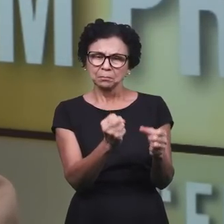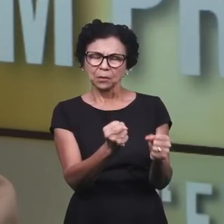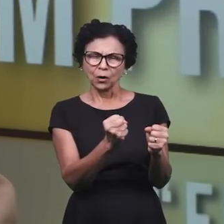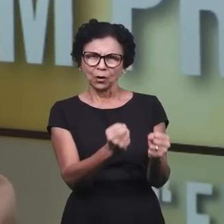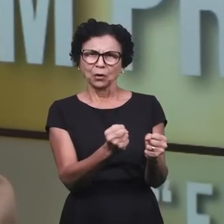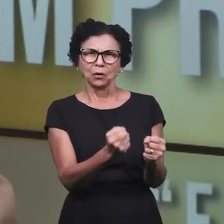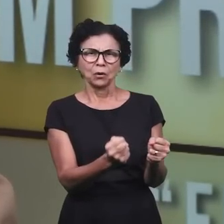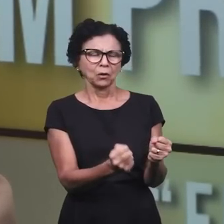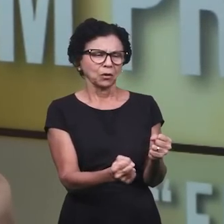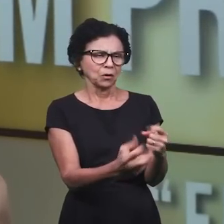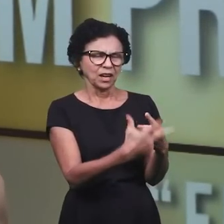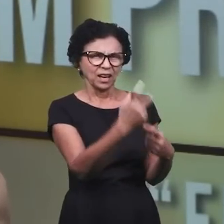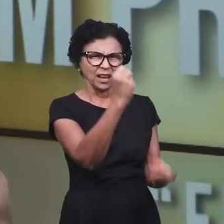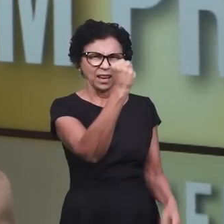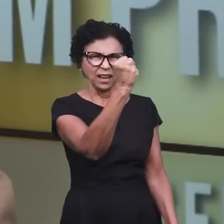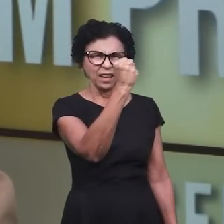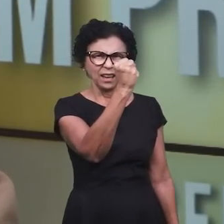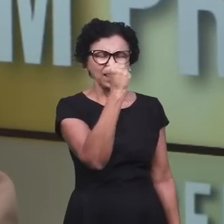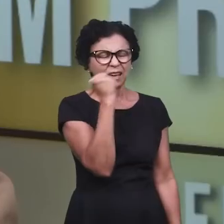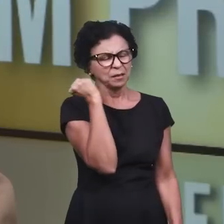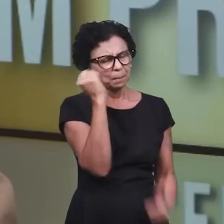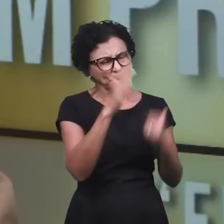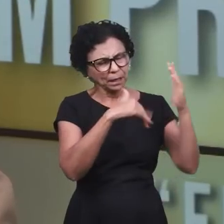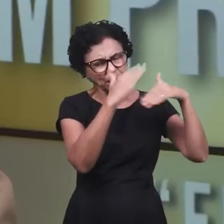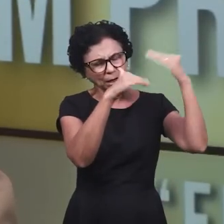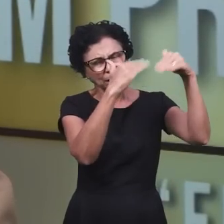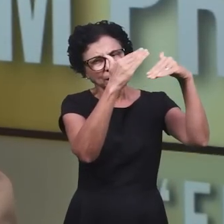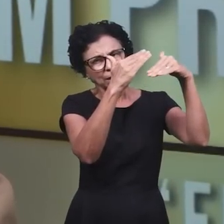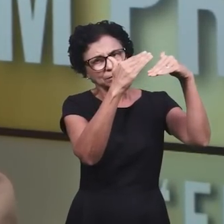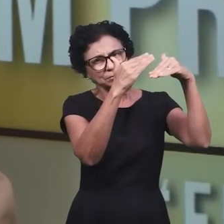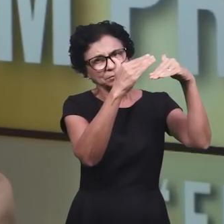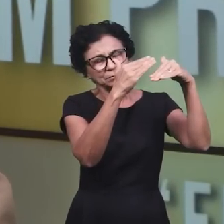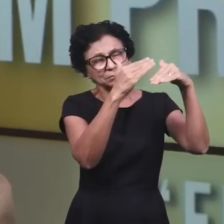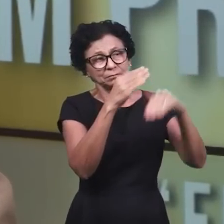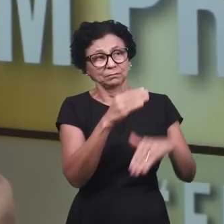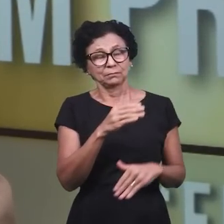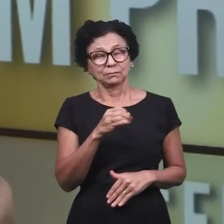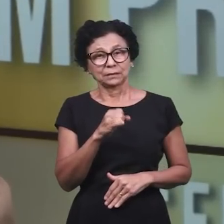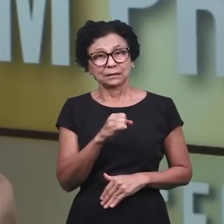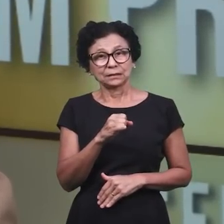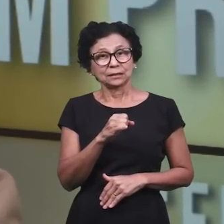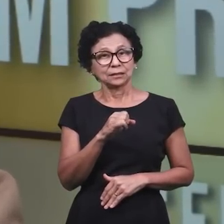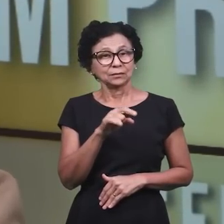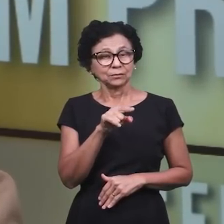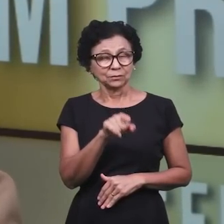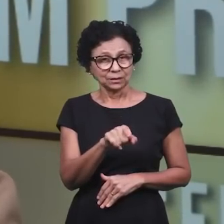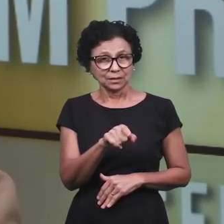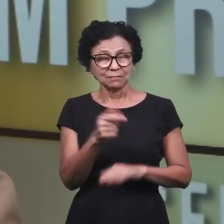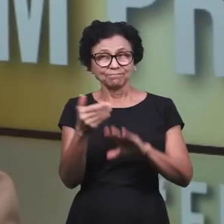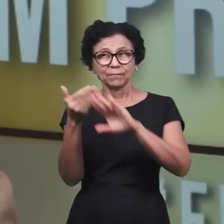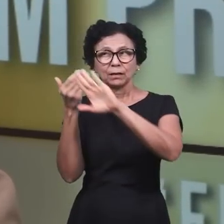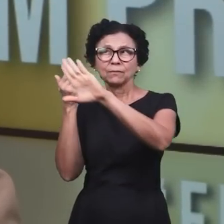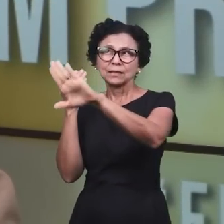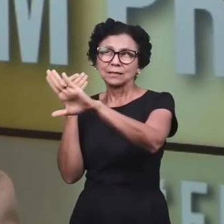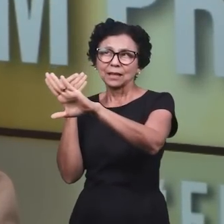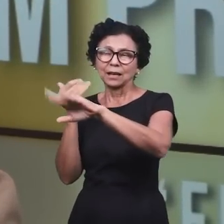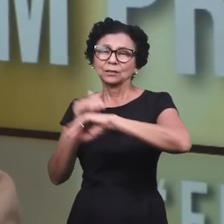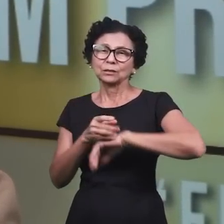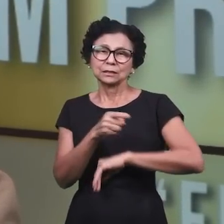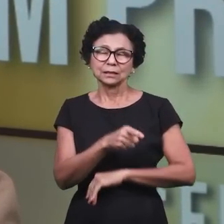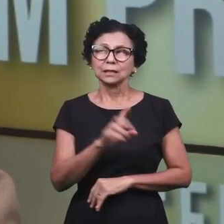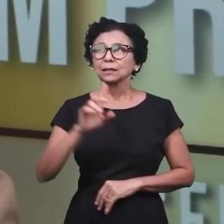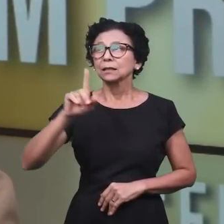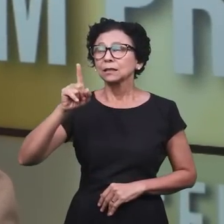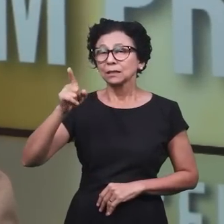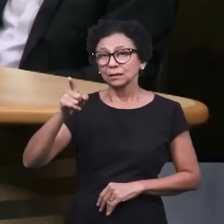conquistar, você pode evoluir, mas se Deus, se o Senhor não for a nossa prioridade, tudo se torna